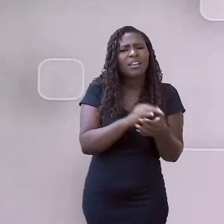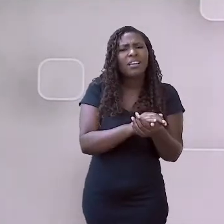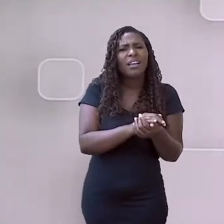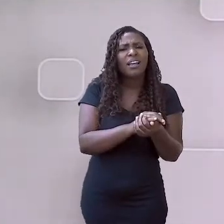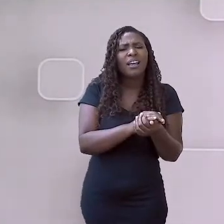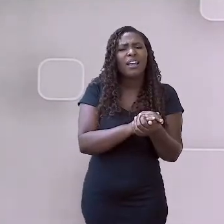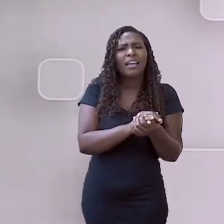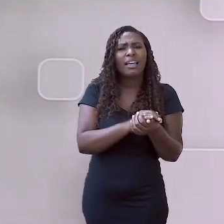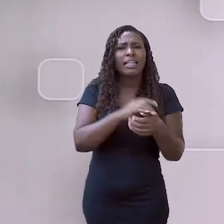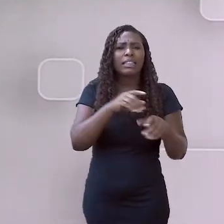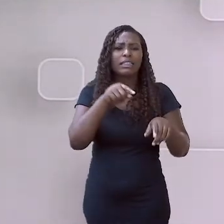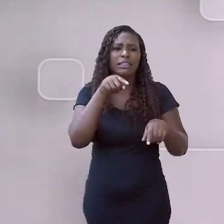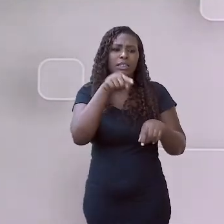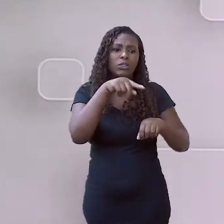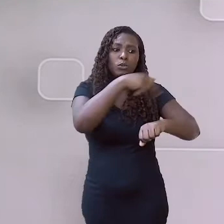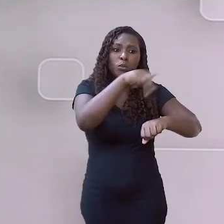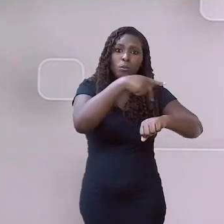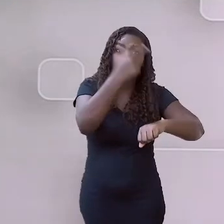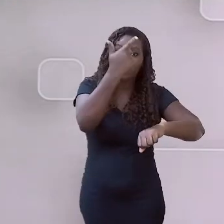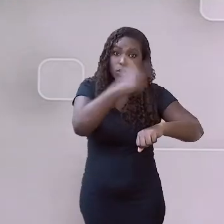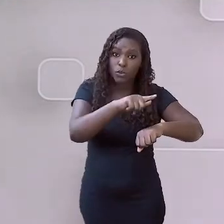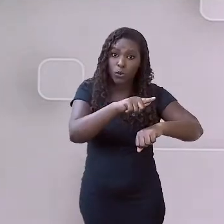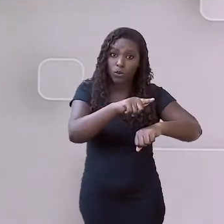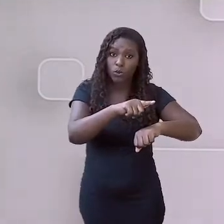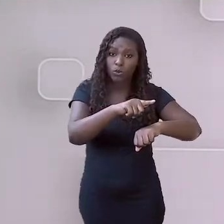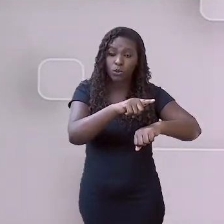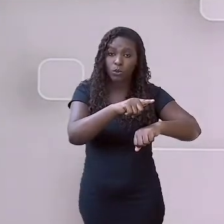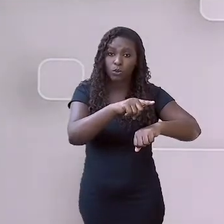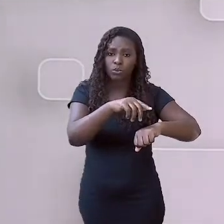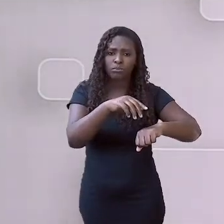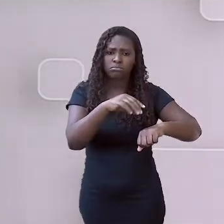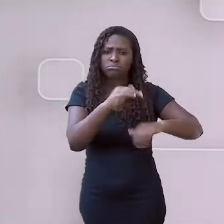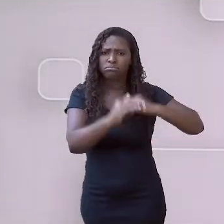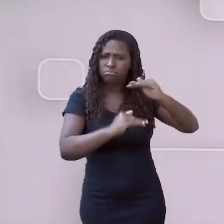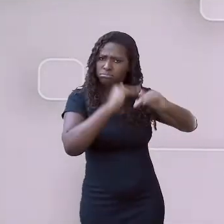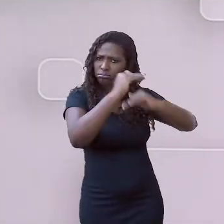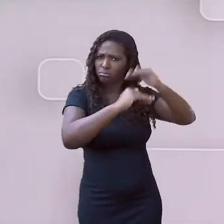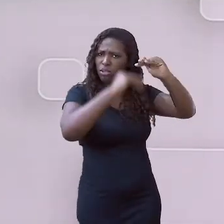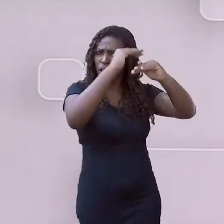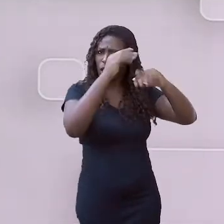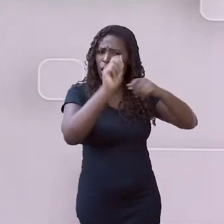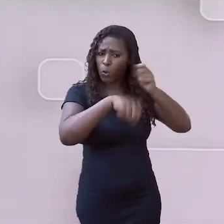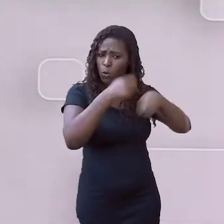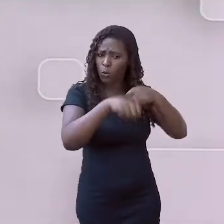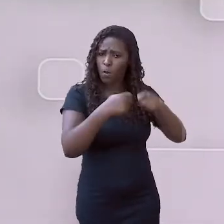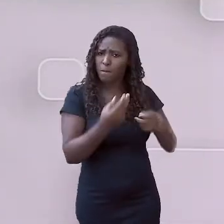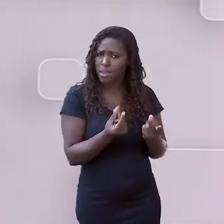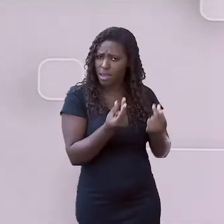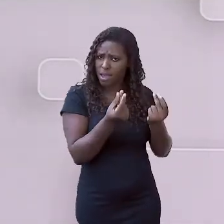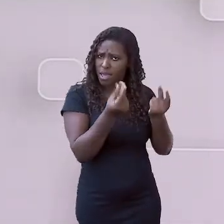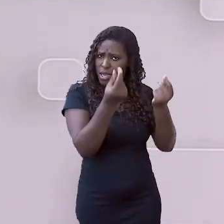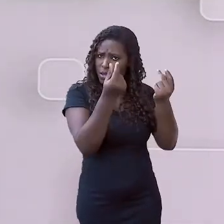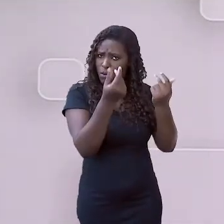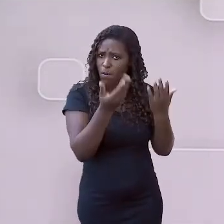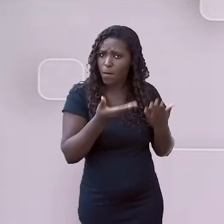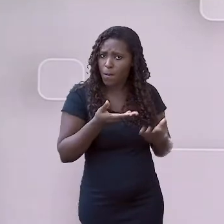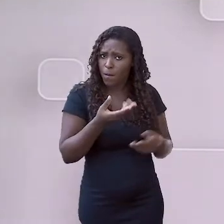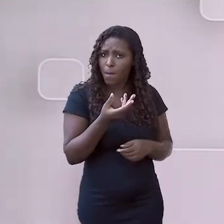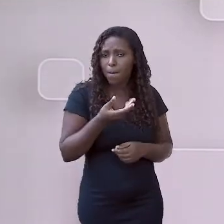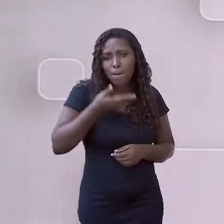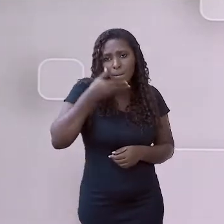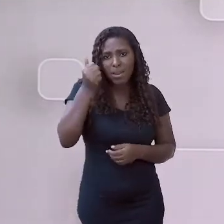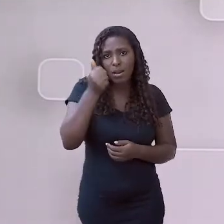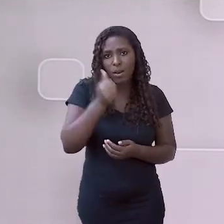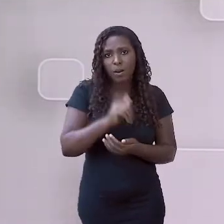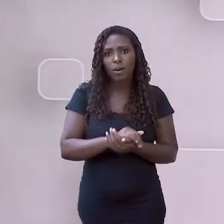Quanto mais é melhor a condição econômica, mais as pessoas